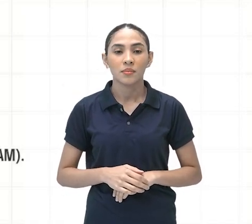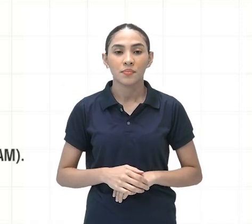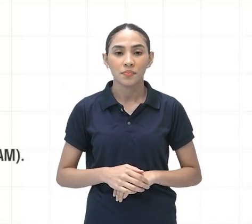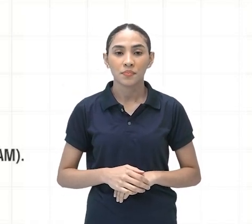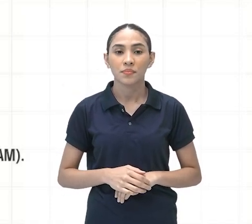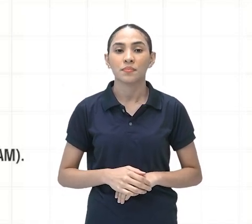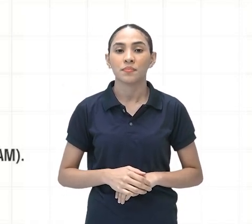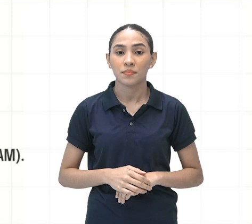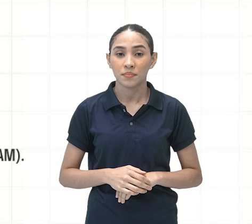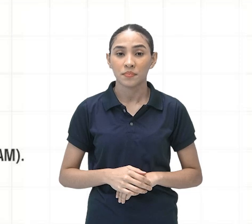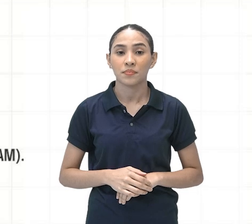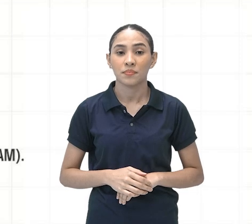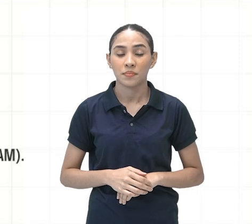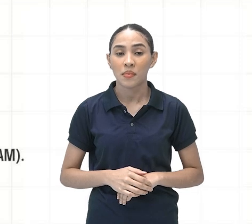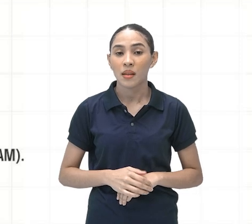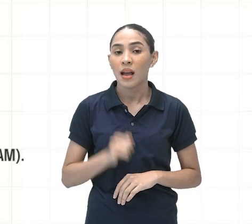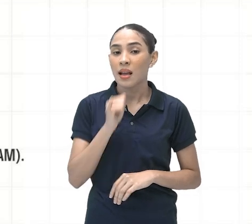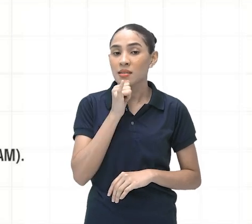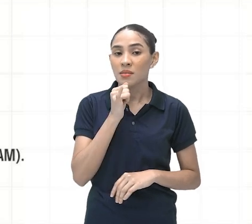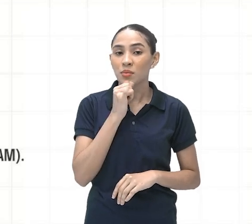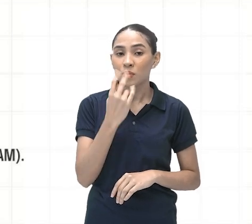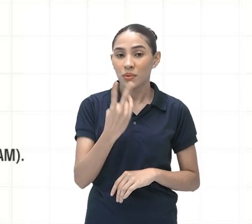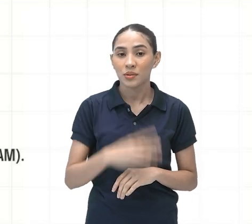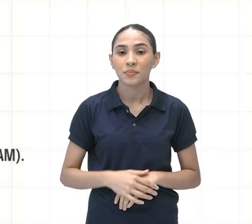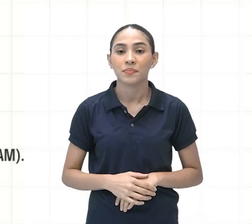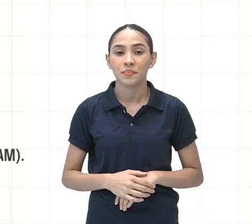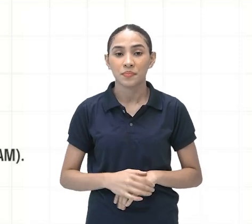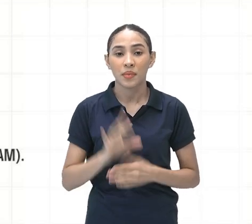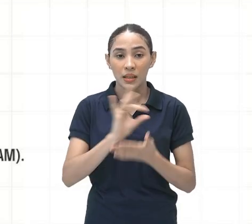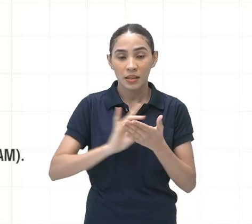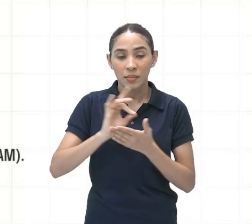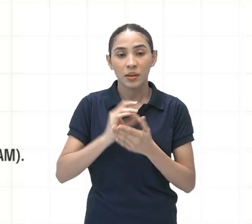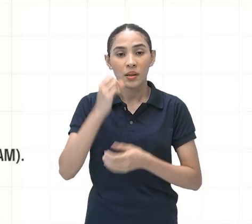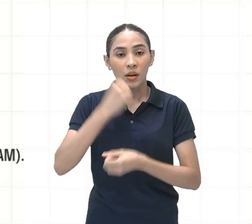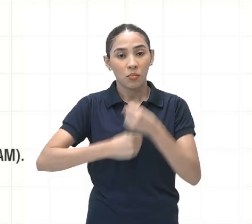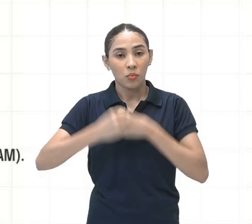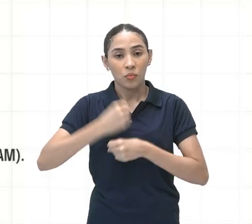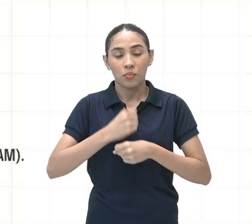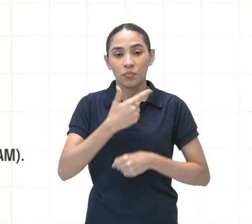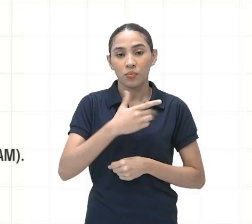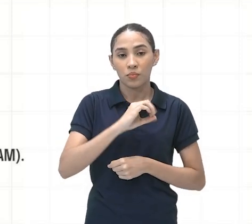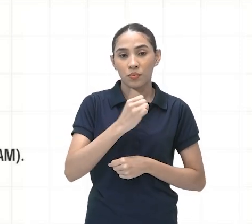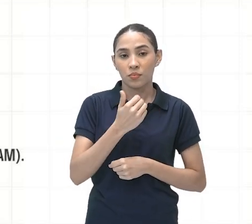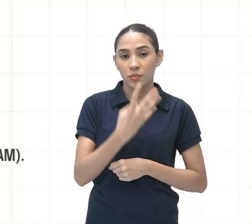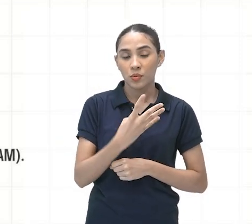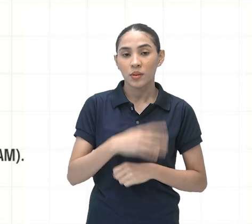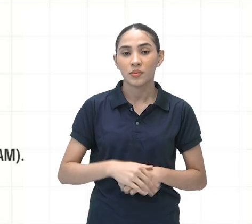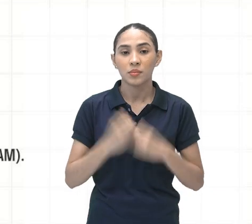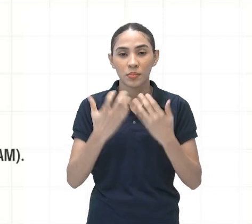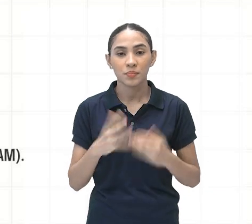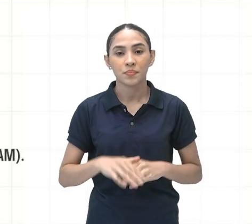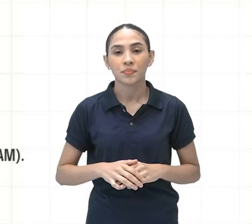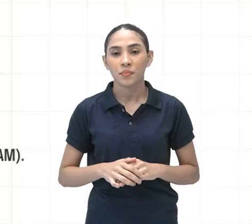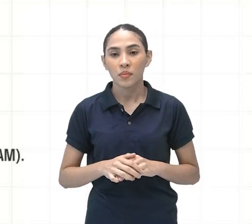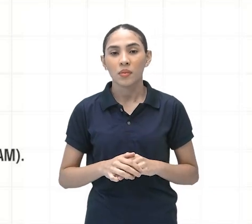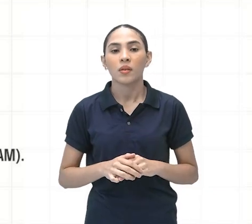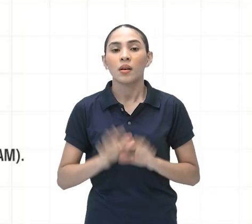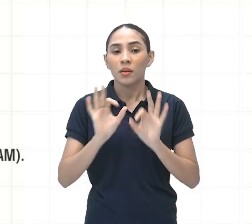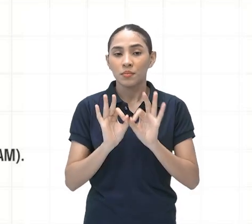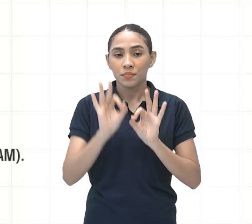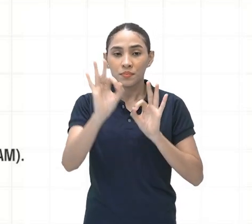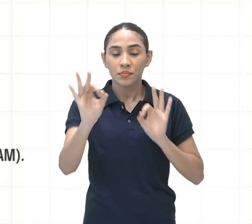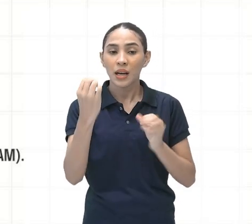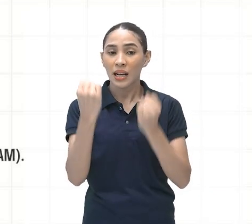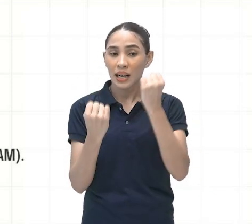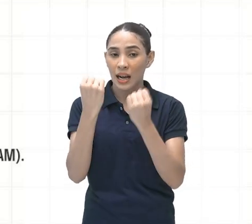Questão de número 2, exemplo 2, vamos pensar o seguinte, questão do CMEAN do ano de 2024 e diz assim: um carro percorre uma